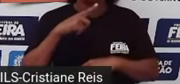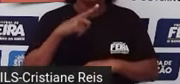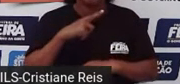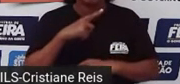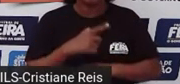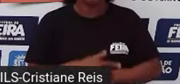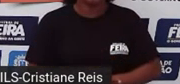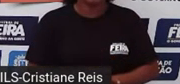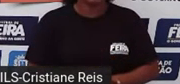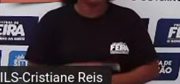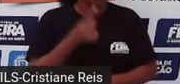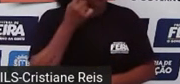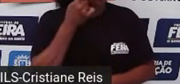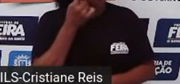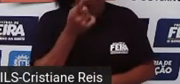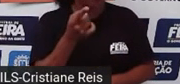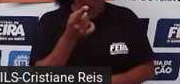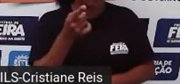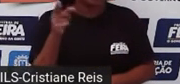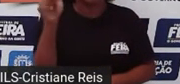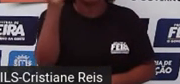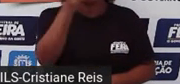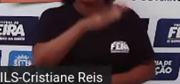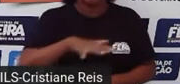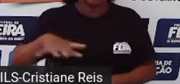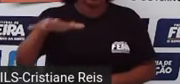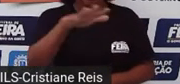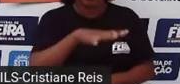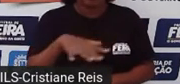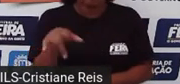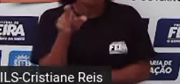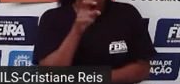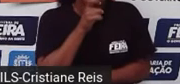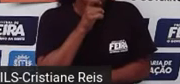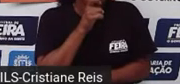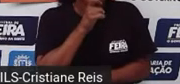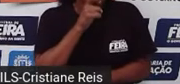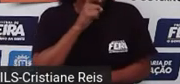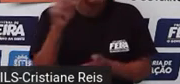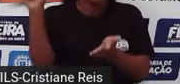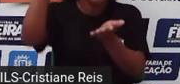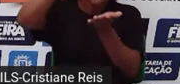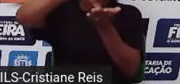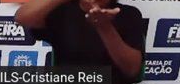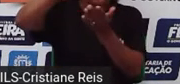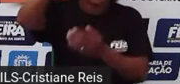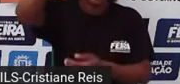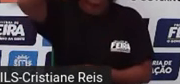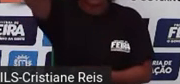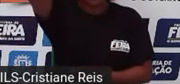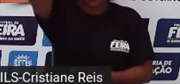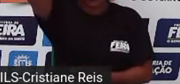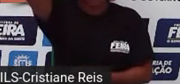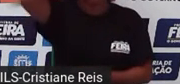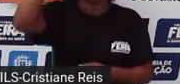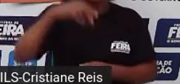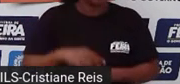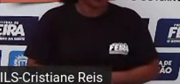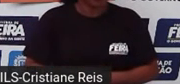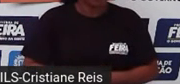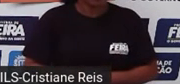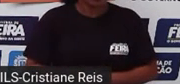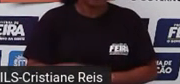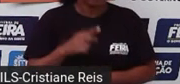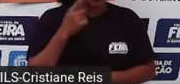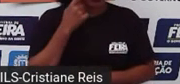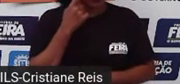área bem frio e a gente tá falando aqui né do círculo do assim eu acho que não é do Polo Norte e a gente vai pegar uma área bem quentinho